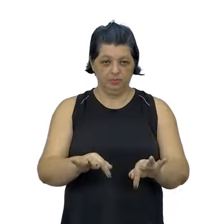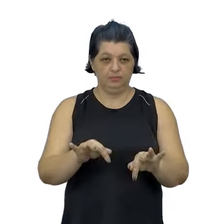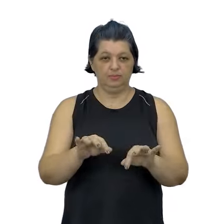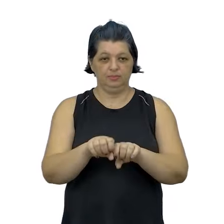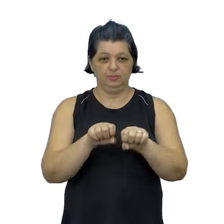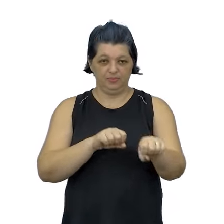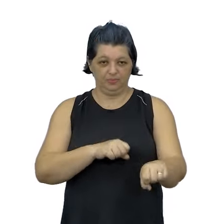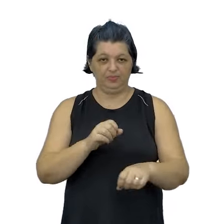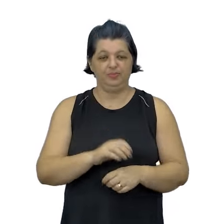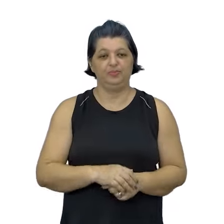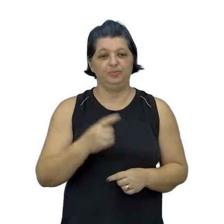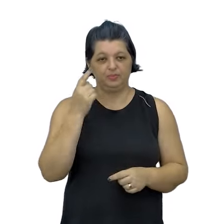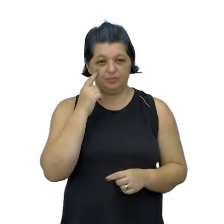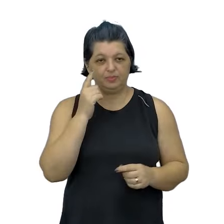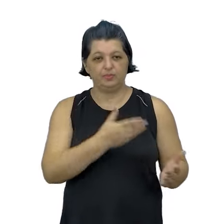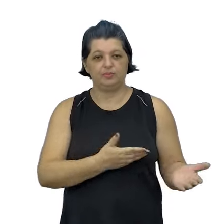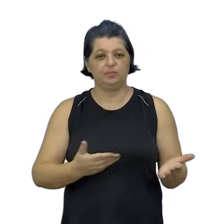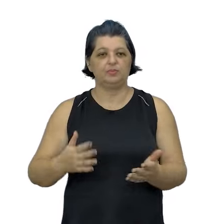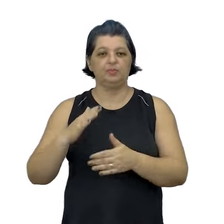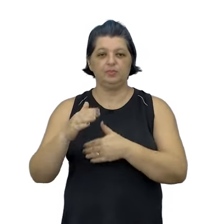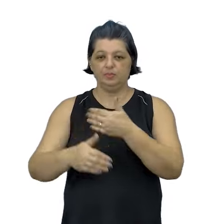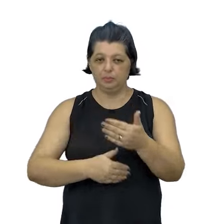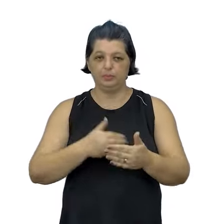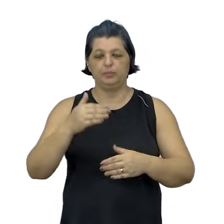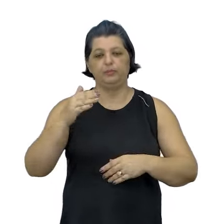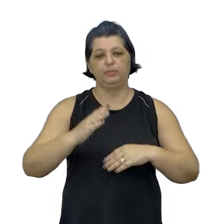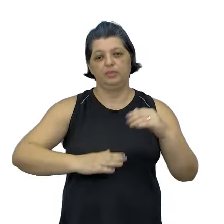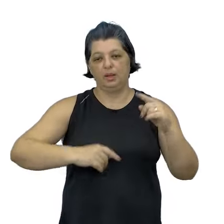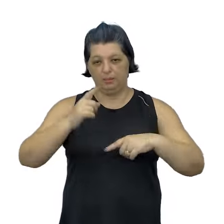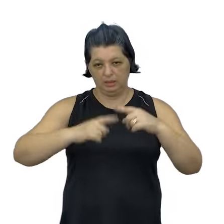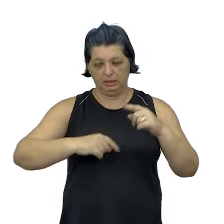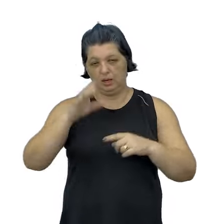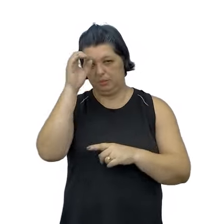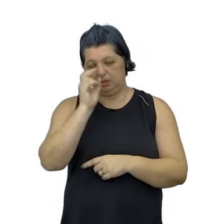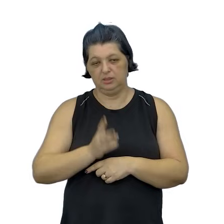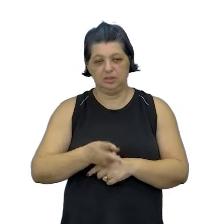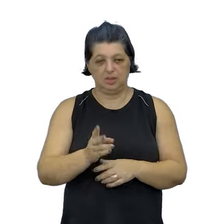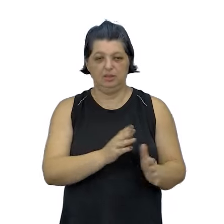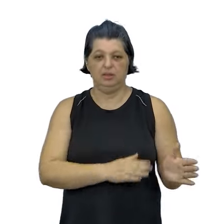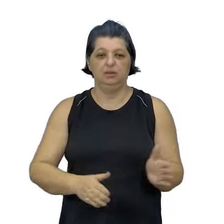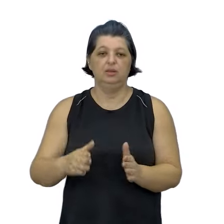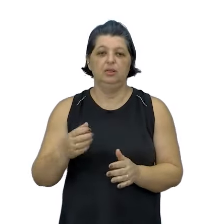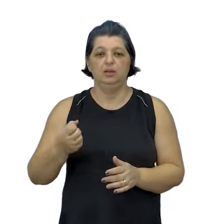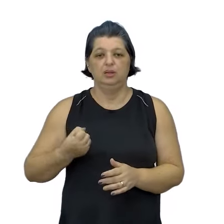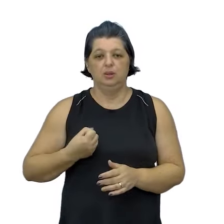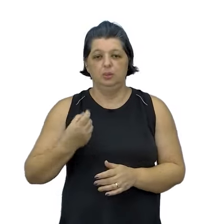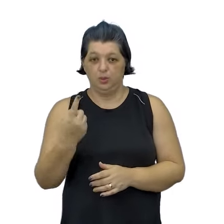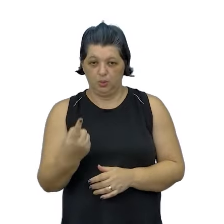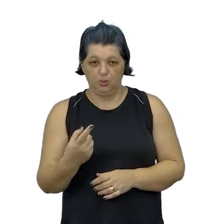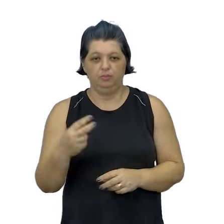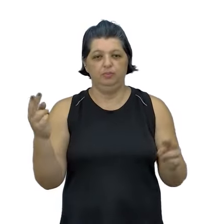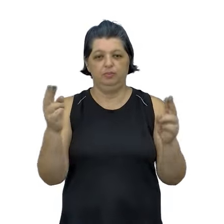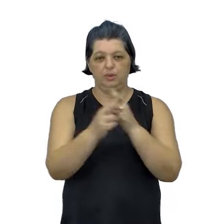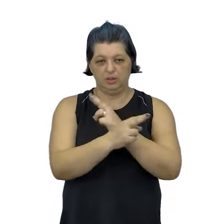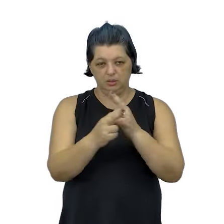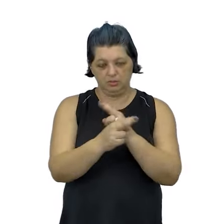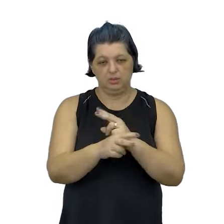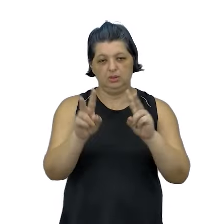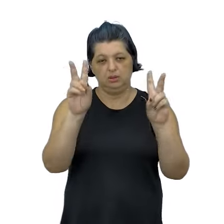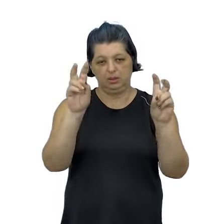apresentei para vocês a sequência da atividade do material do Aprender Sempre, a sequência da atividade 1, relacionamos com o